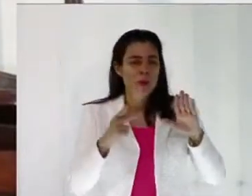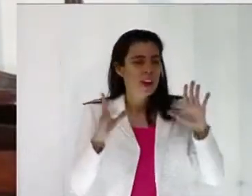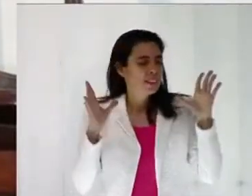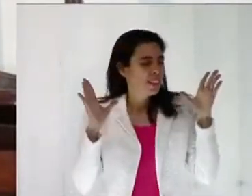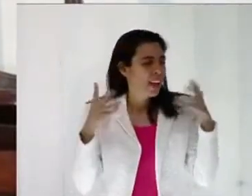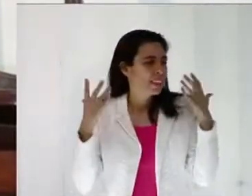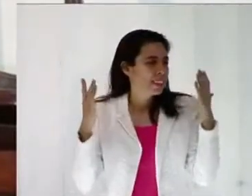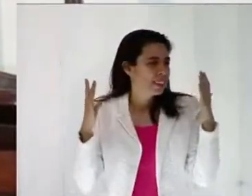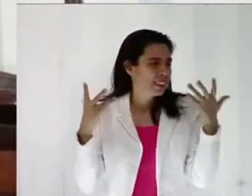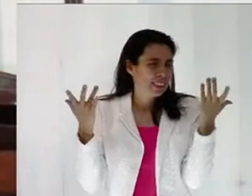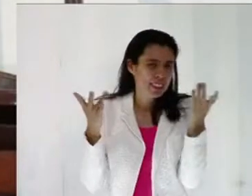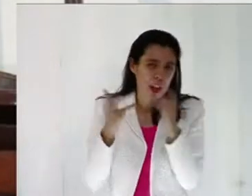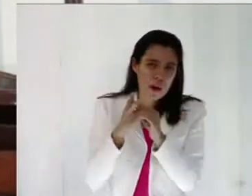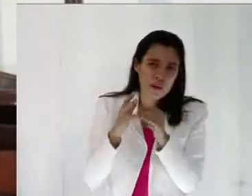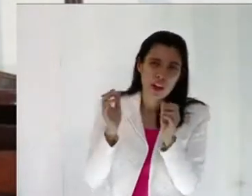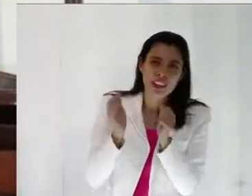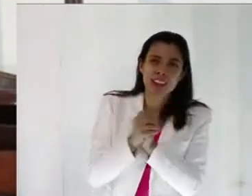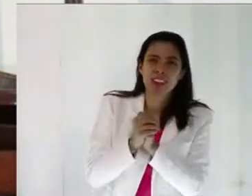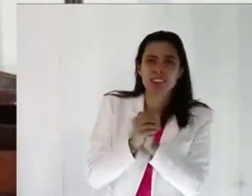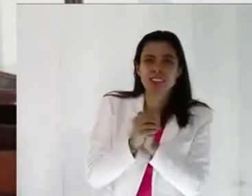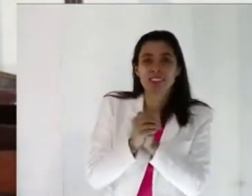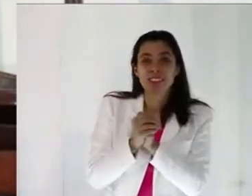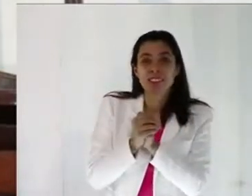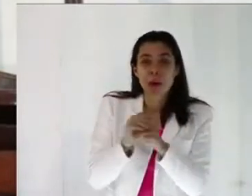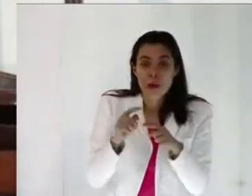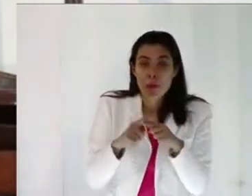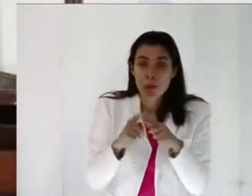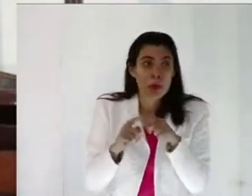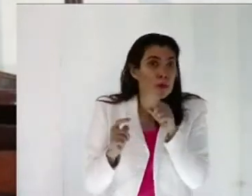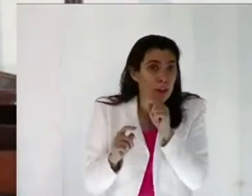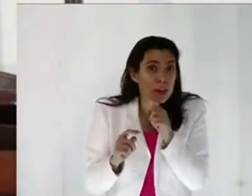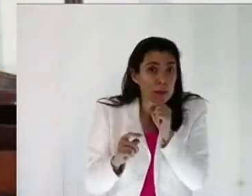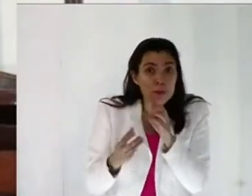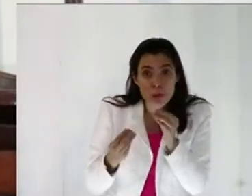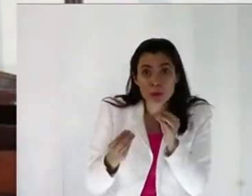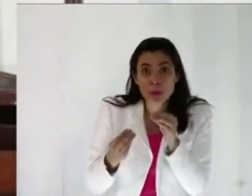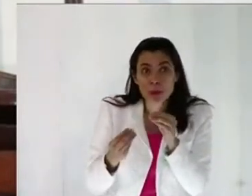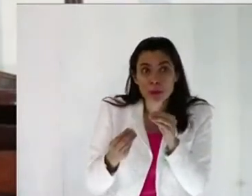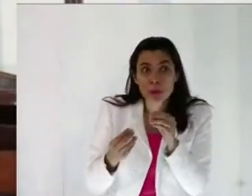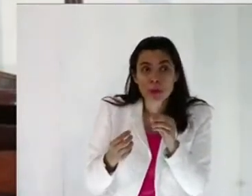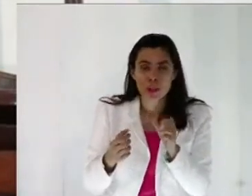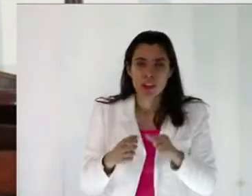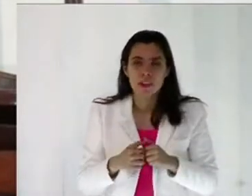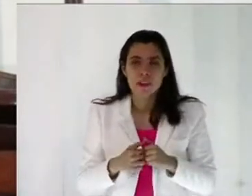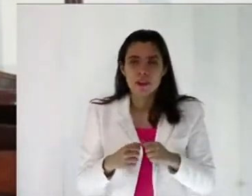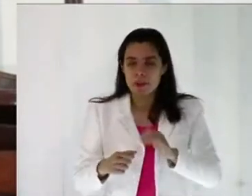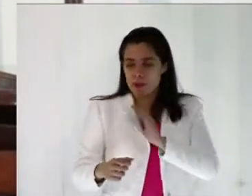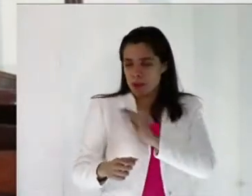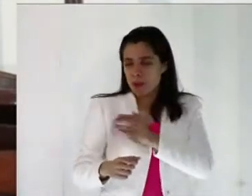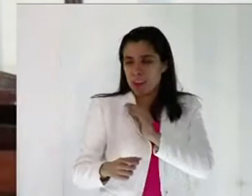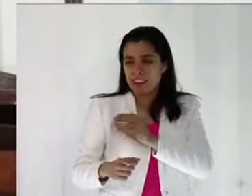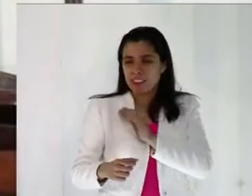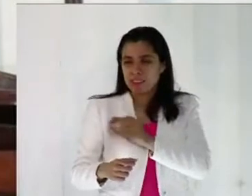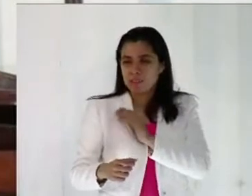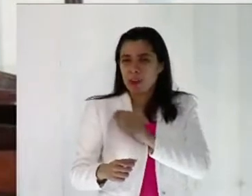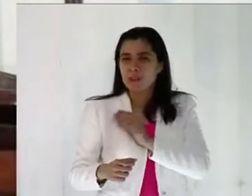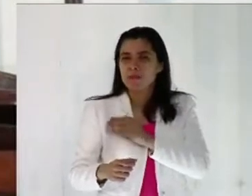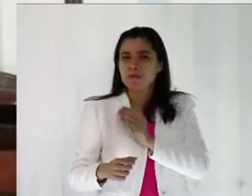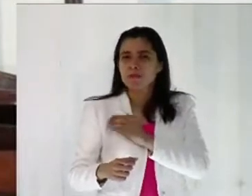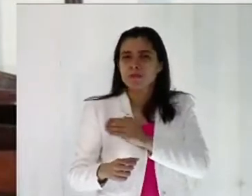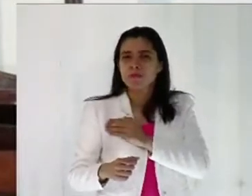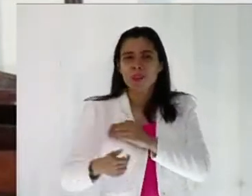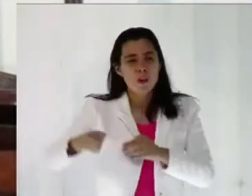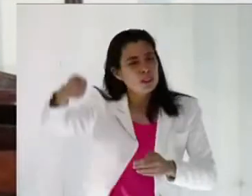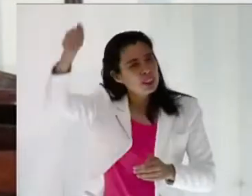aquele casal, que já estavam com idade para ser avô daquele filho. Mas certamente o coração de Abraão, o coração de